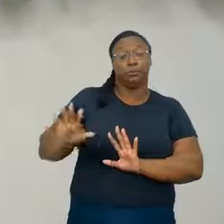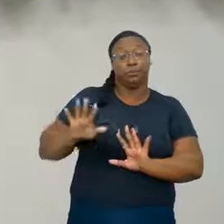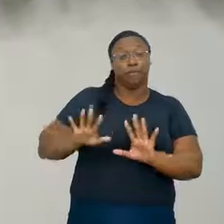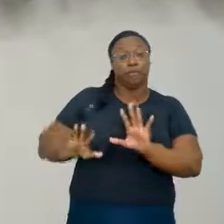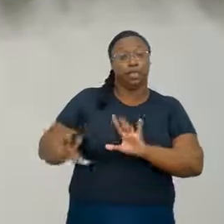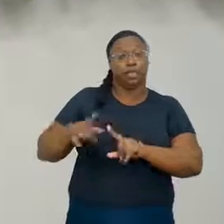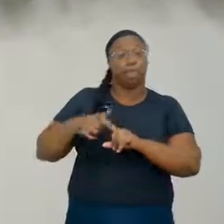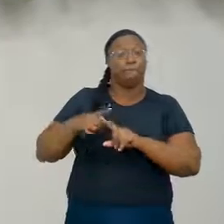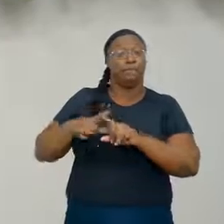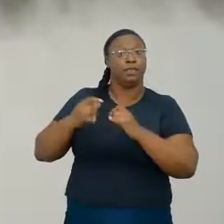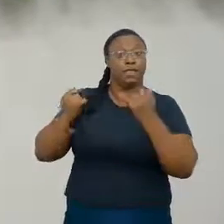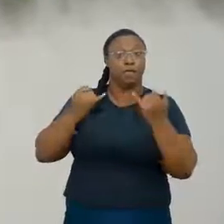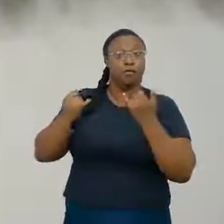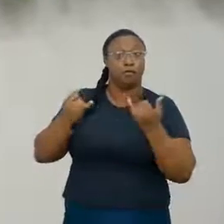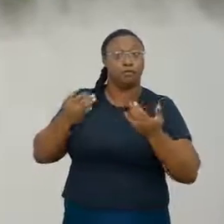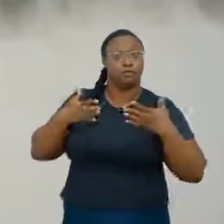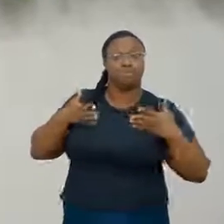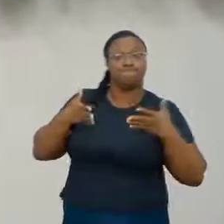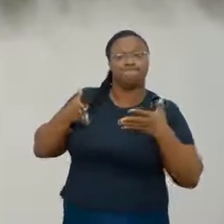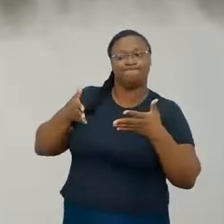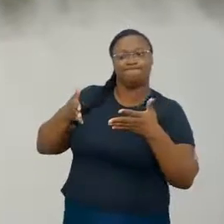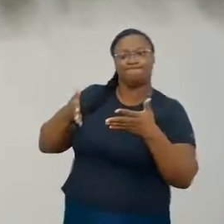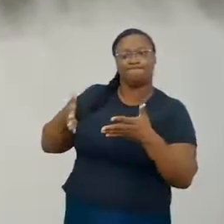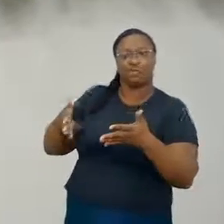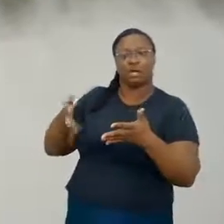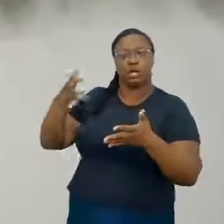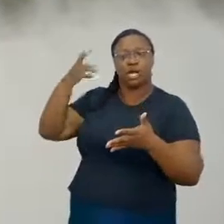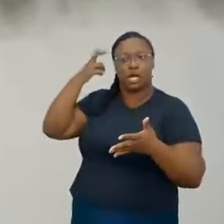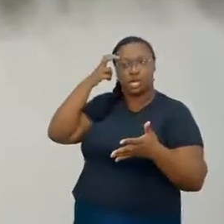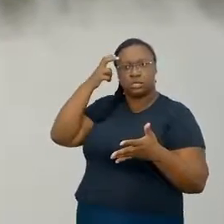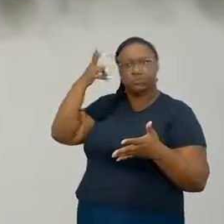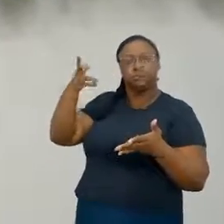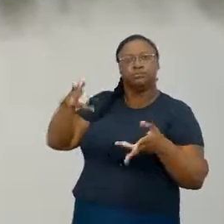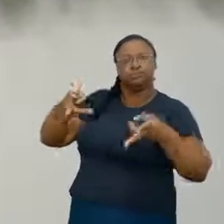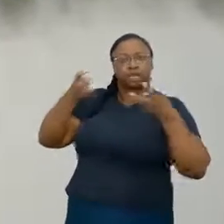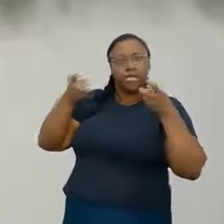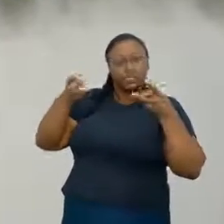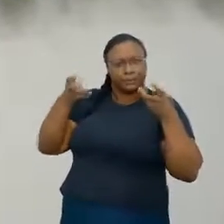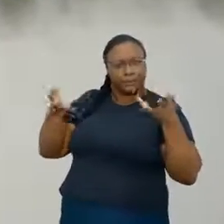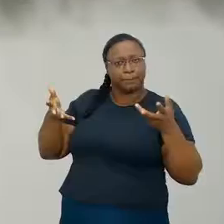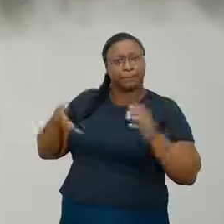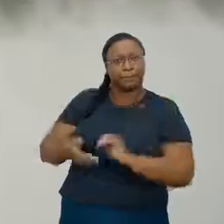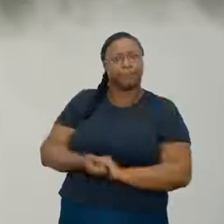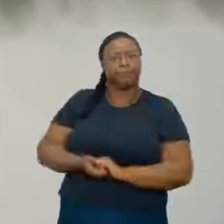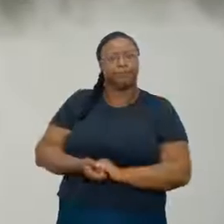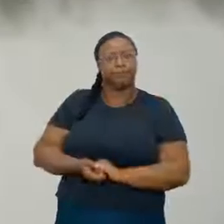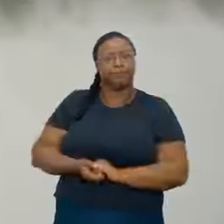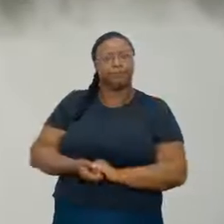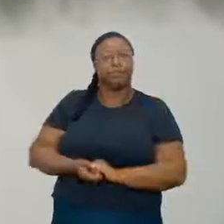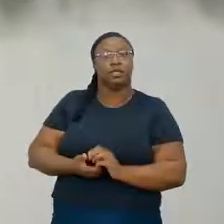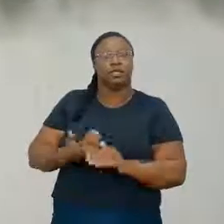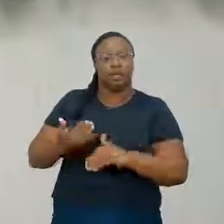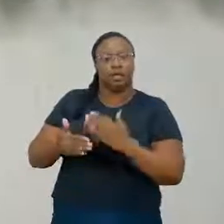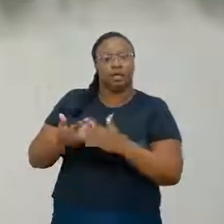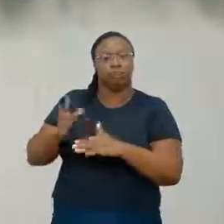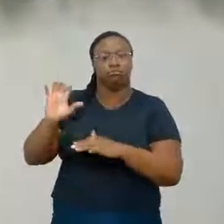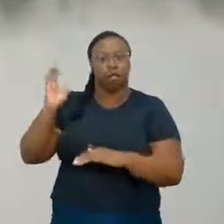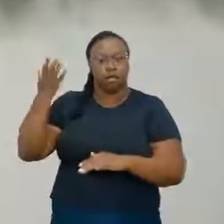as informações passadas ali, elas partem de uma perspectiva que se espera que seja fundamentada,